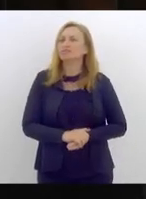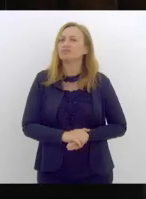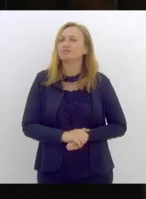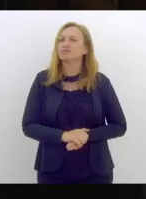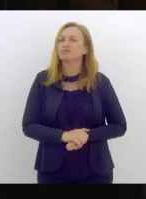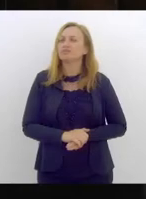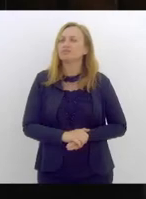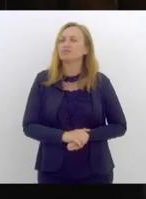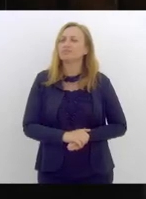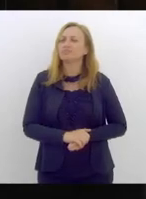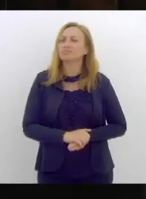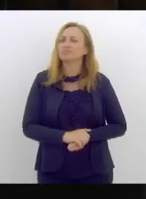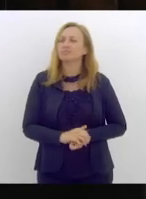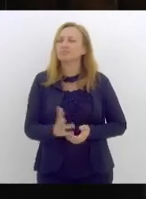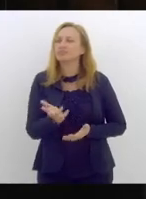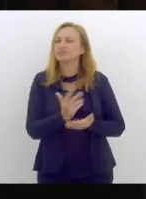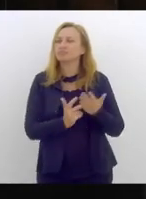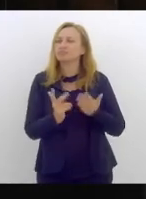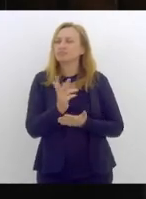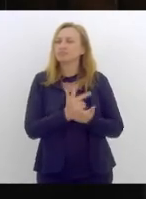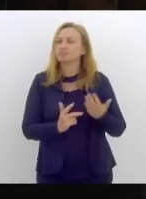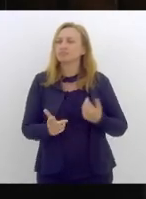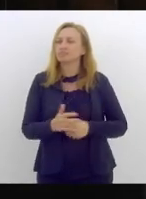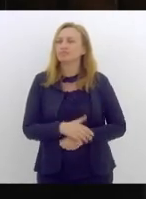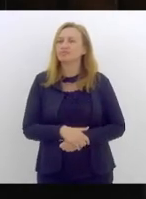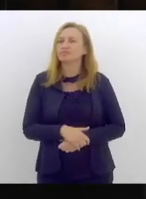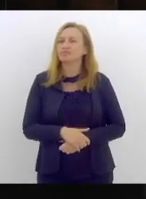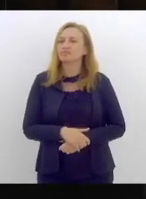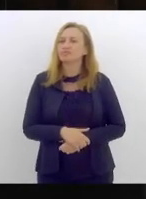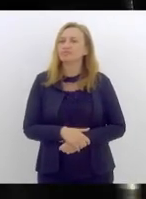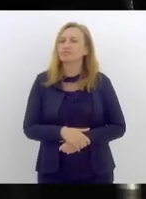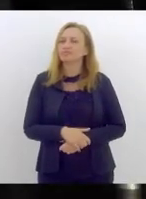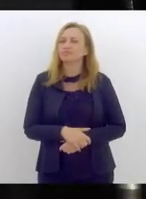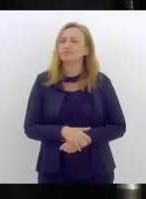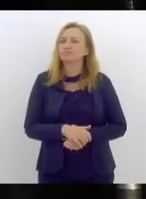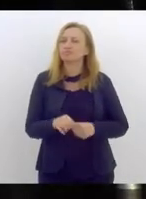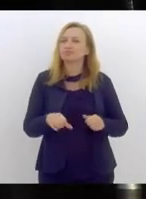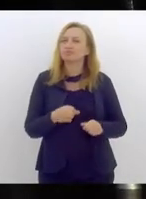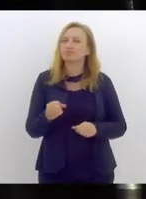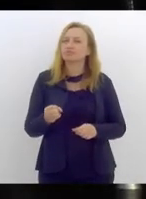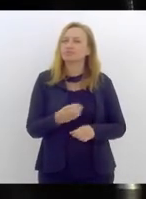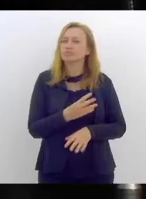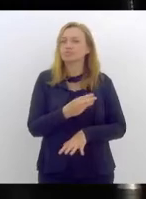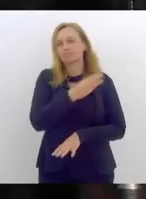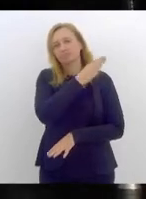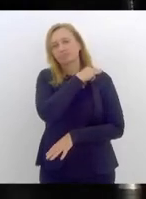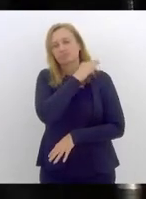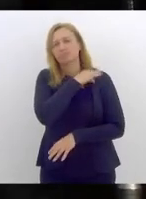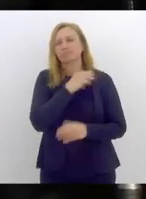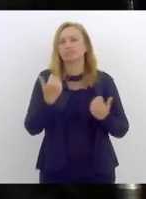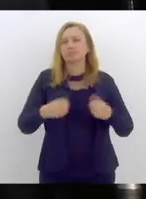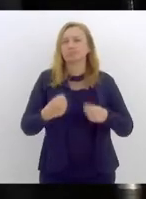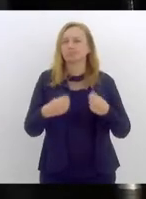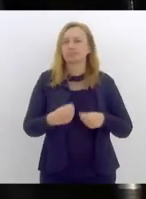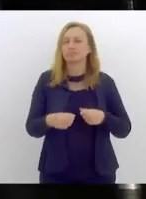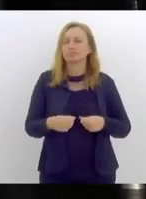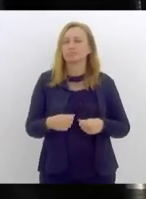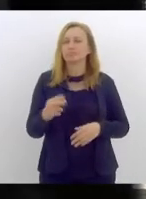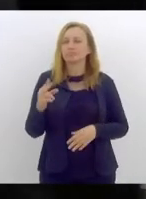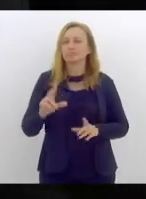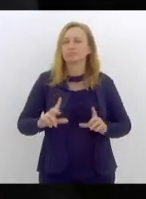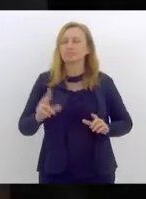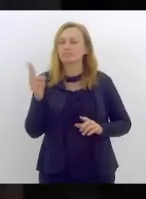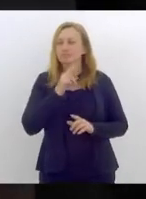em forma lúdica em forma de cartoon sobre a reforma do ensino médio que precisa ser revogada o mais